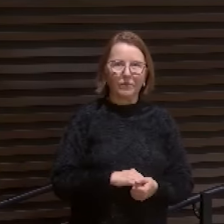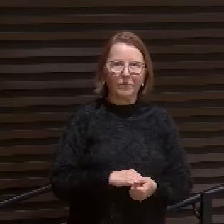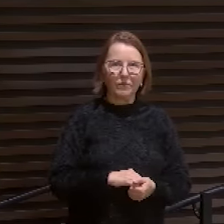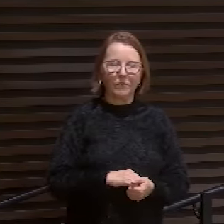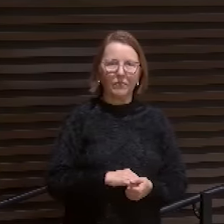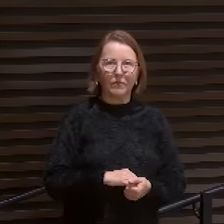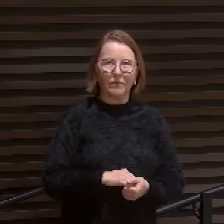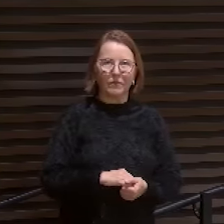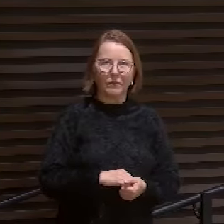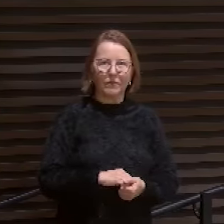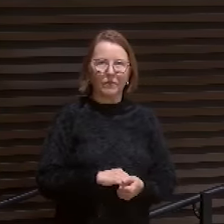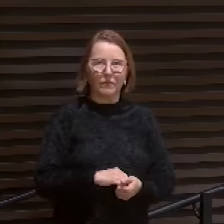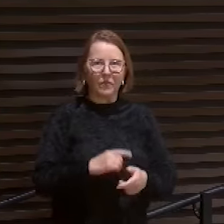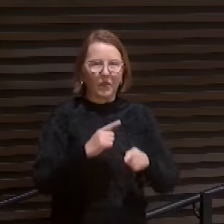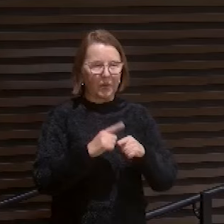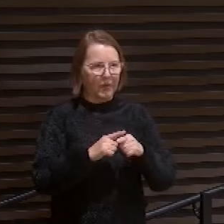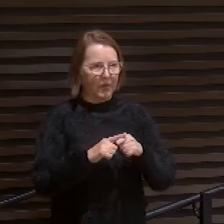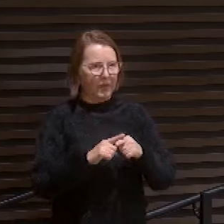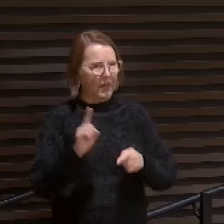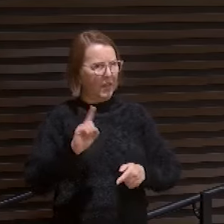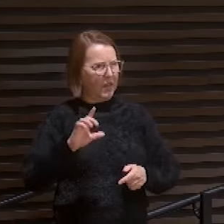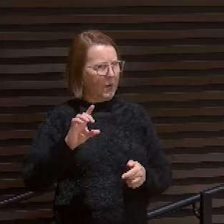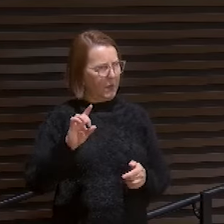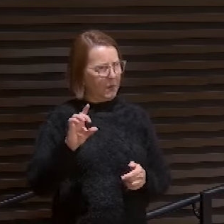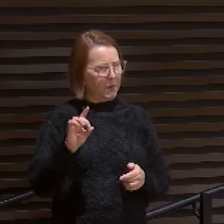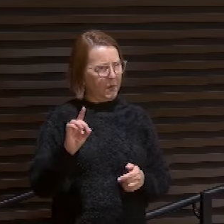Porque não somente